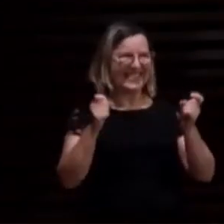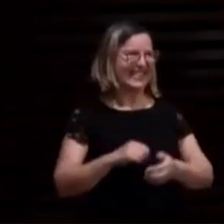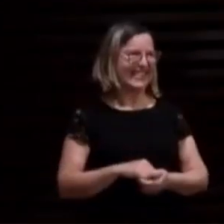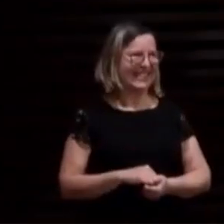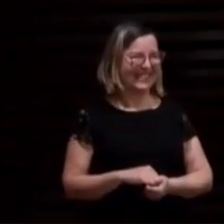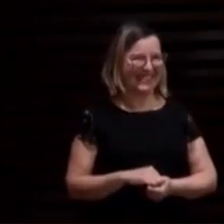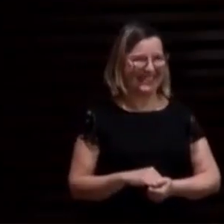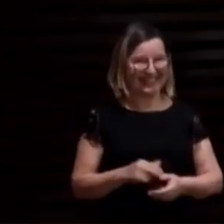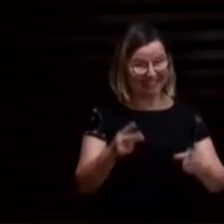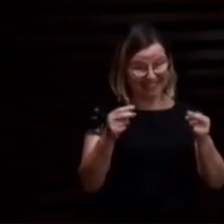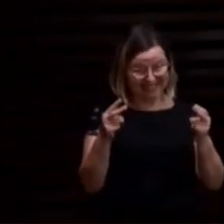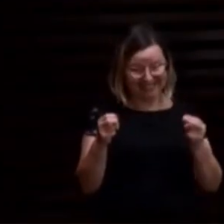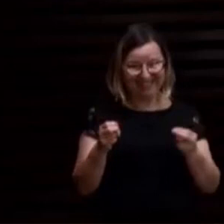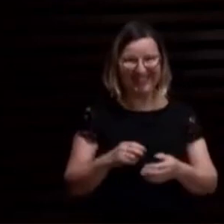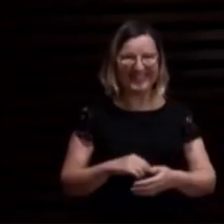Você viu?